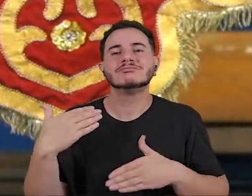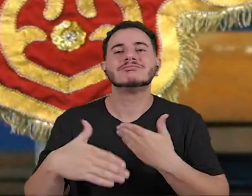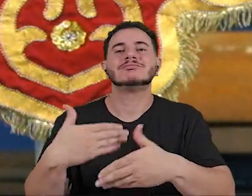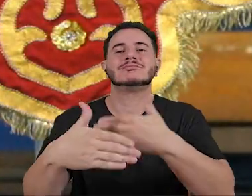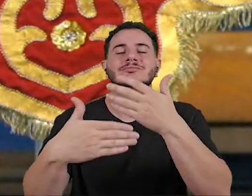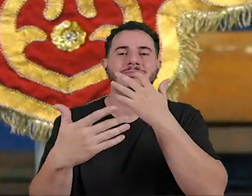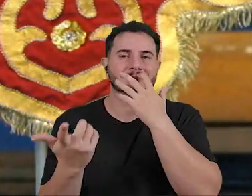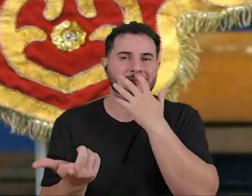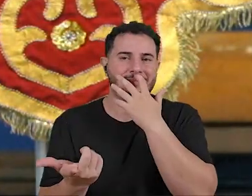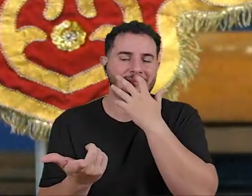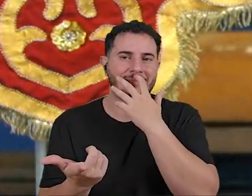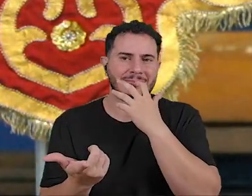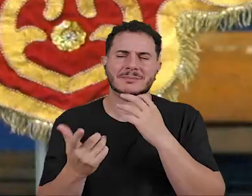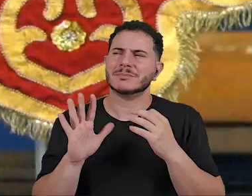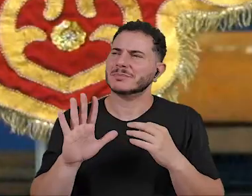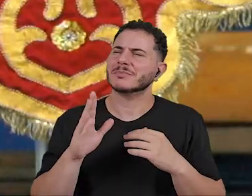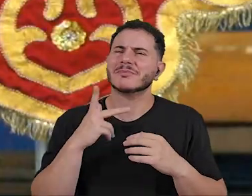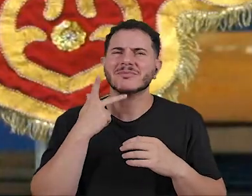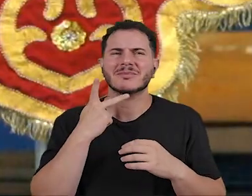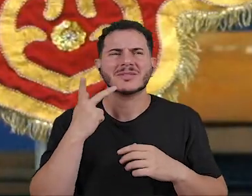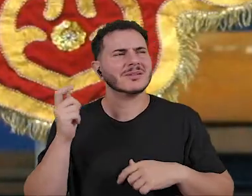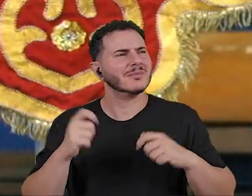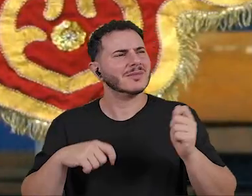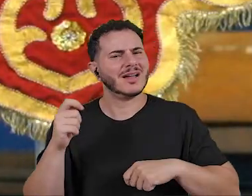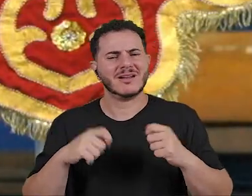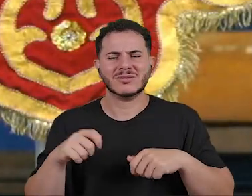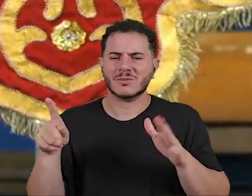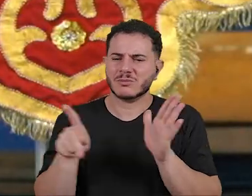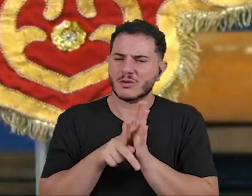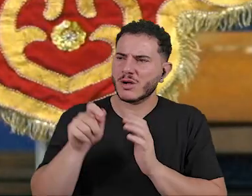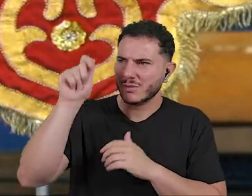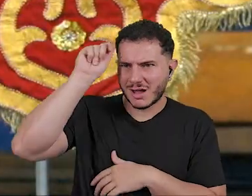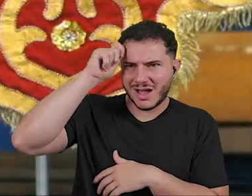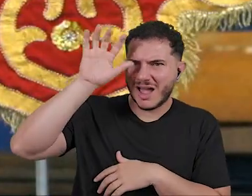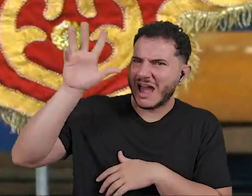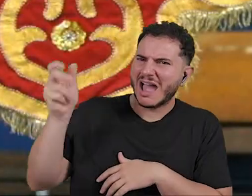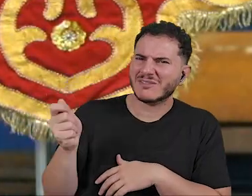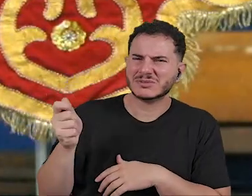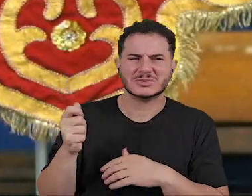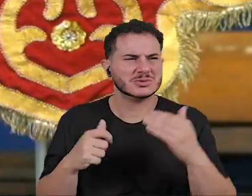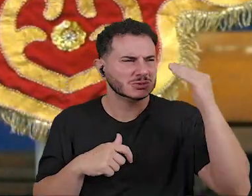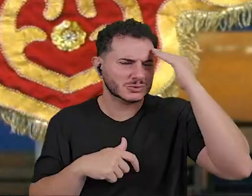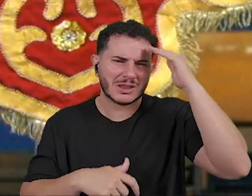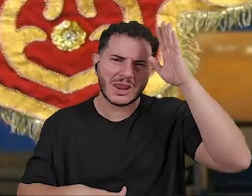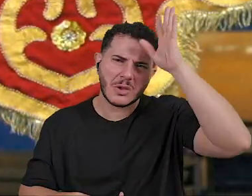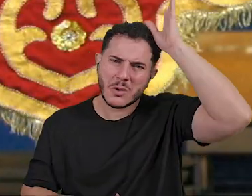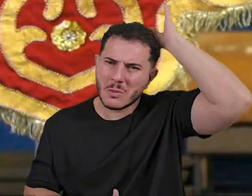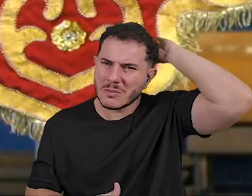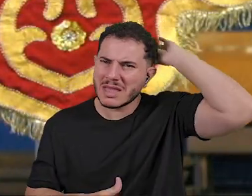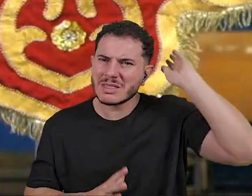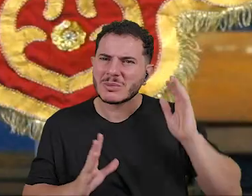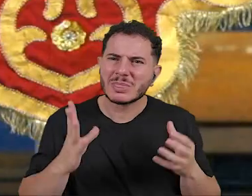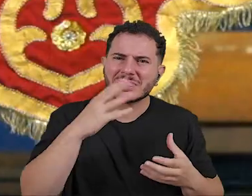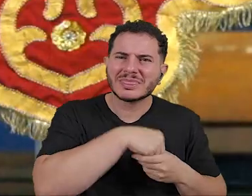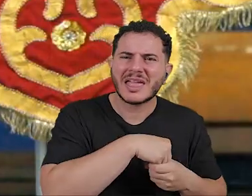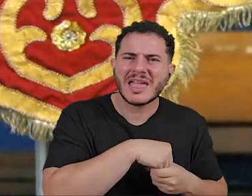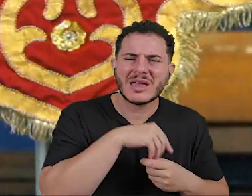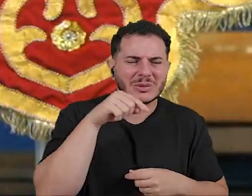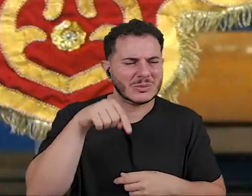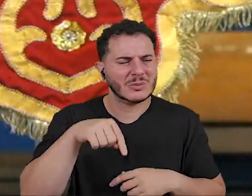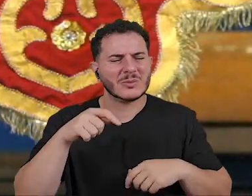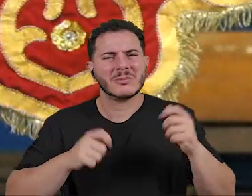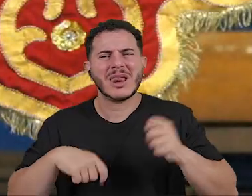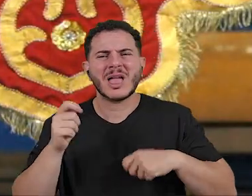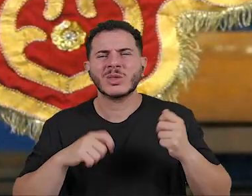tem a ver soldado romano dentro do maracatu? Então tudo é muito complexo. E se você não tiver de fato a mente aberta